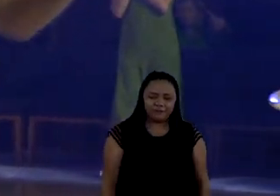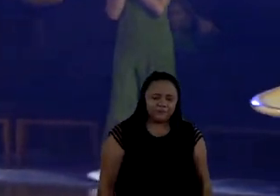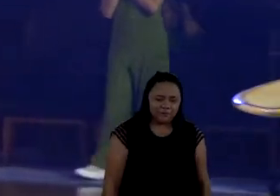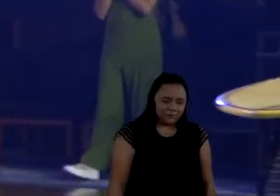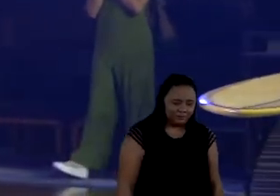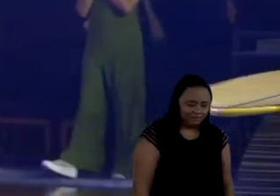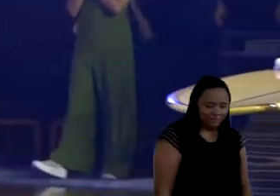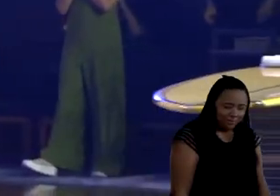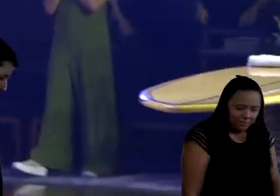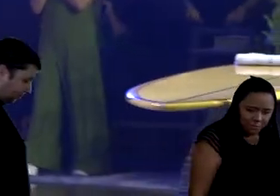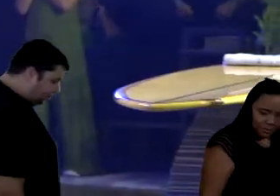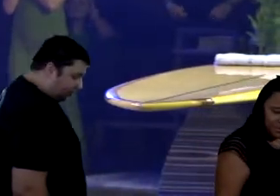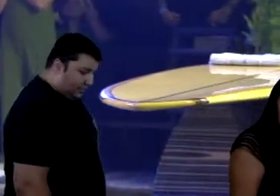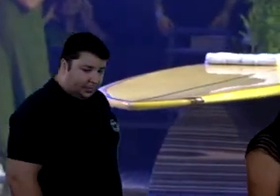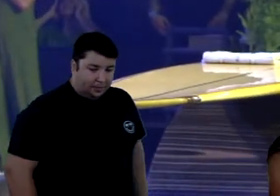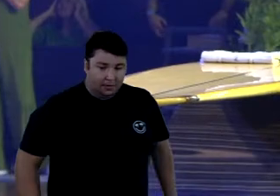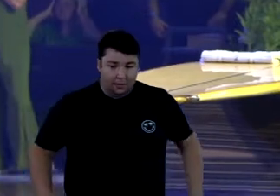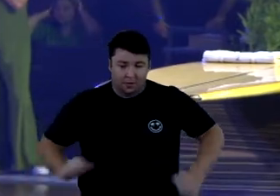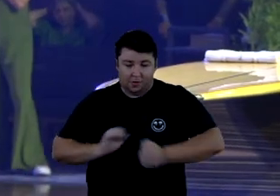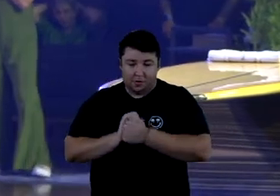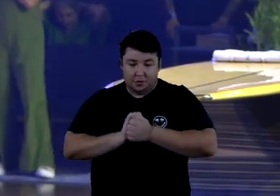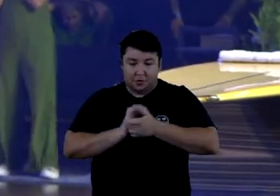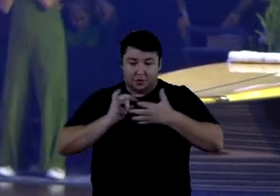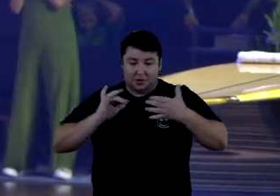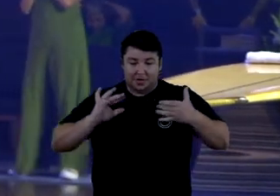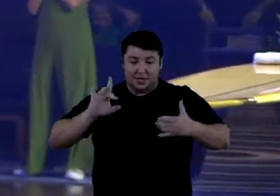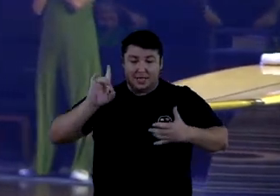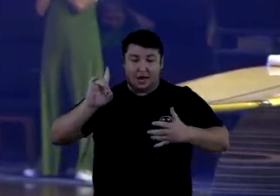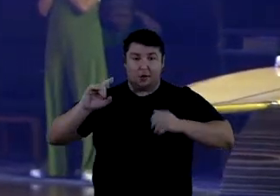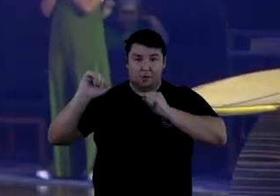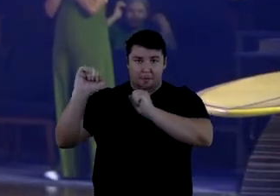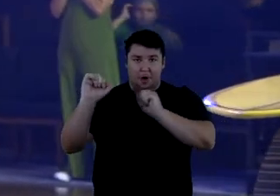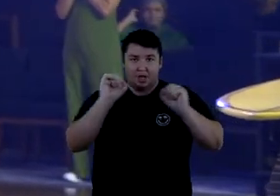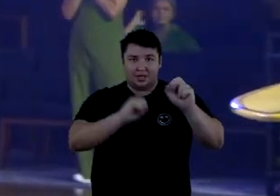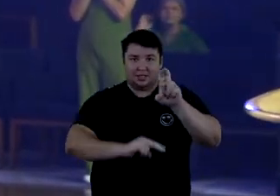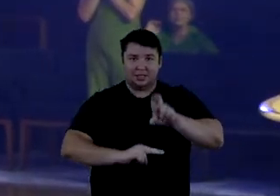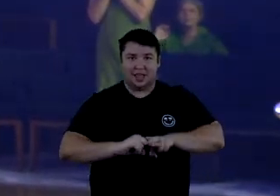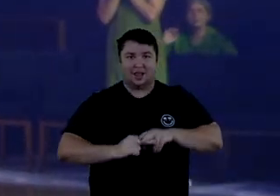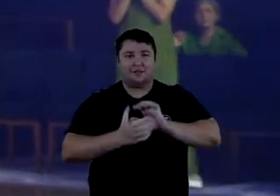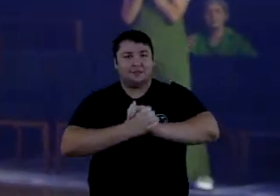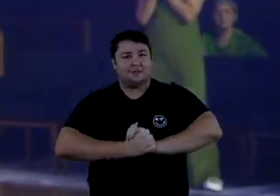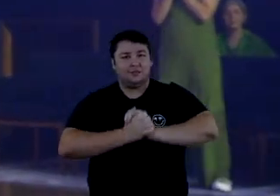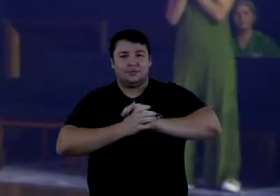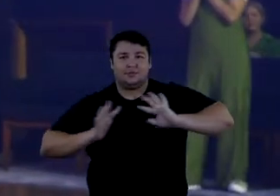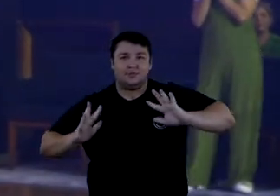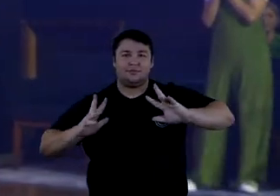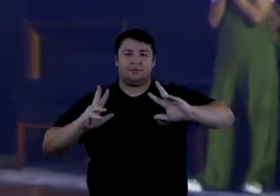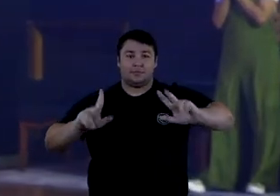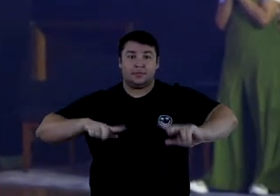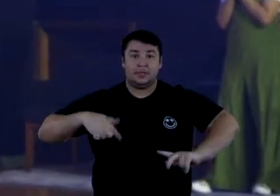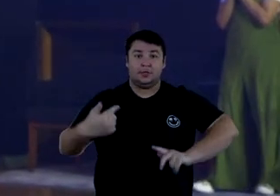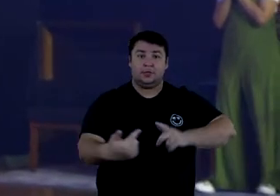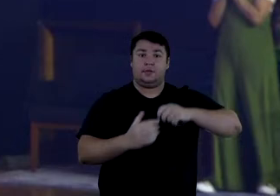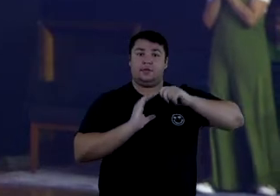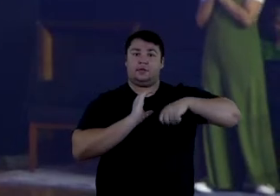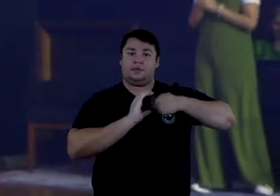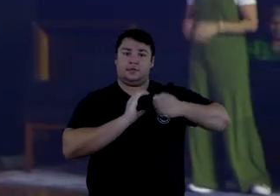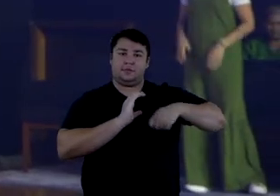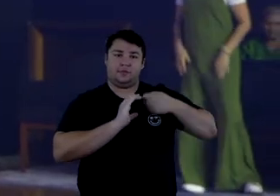Dê uma glória a Deus bem alto aí. Podemos aceitar. Quero cumprimentar a todos que estão do lado de lá da